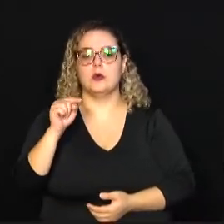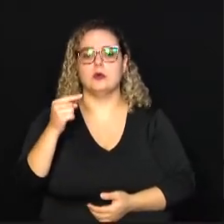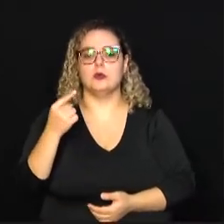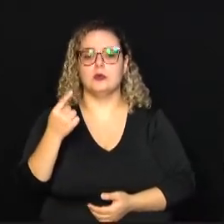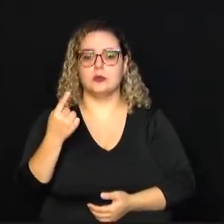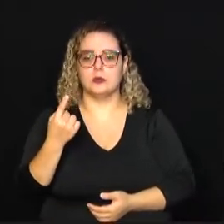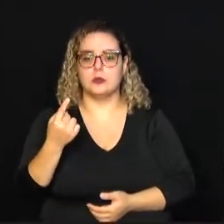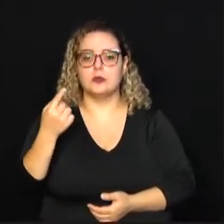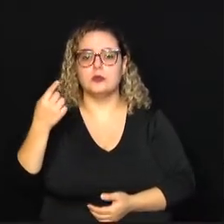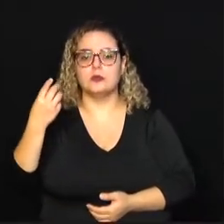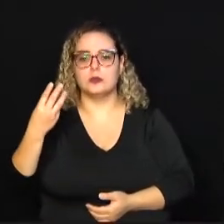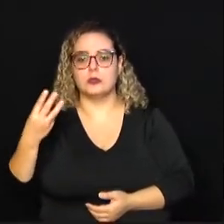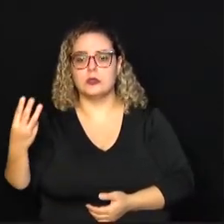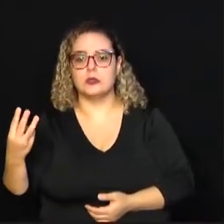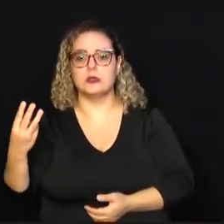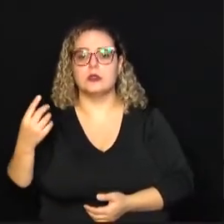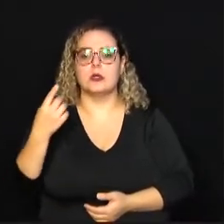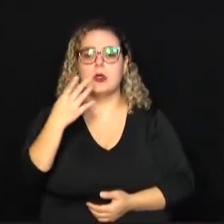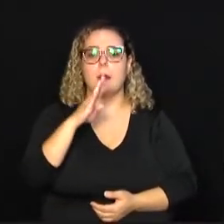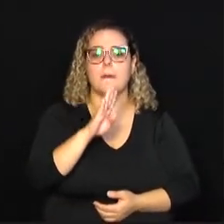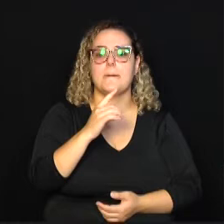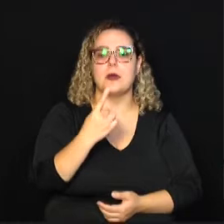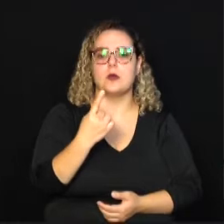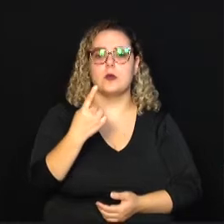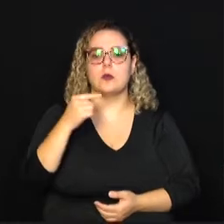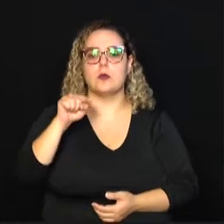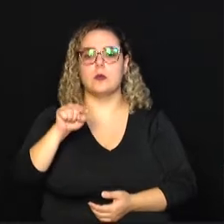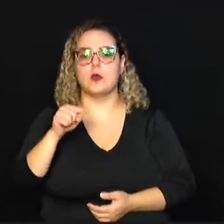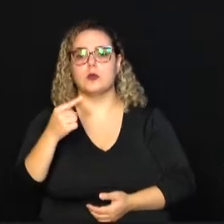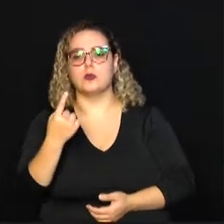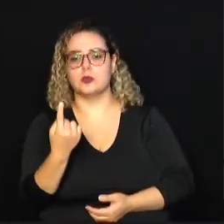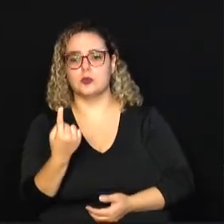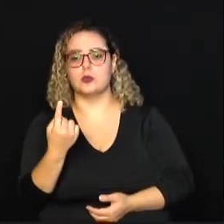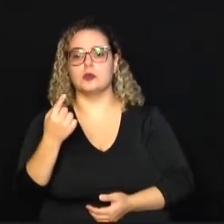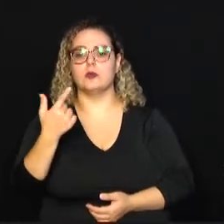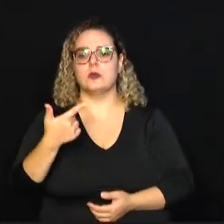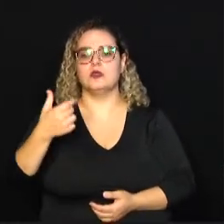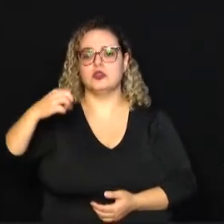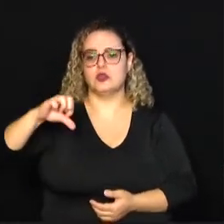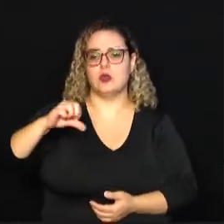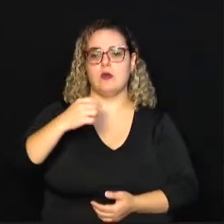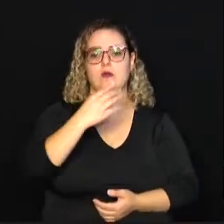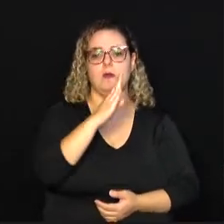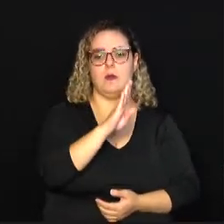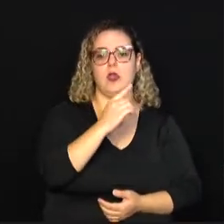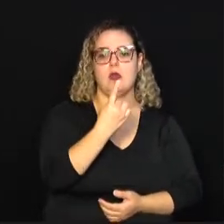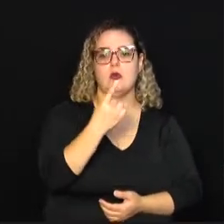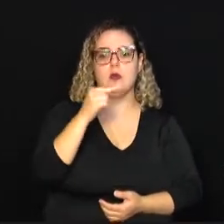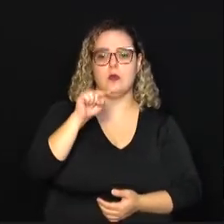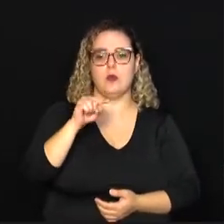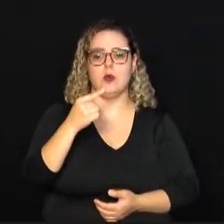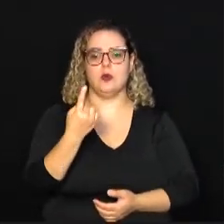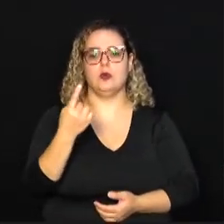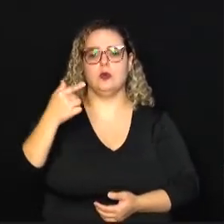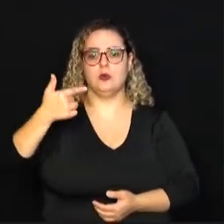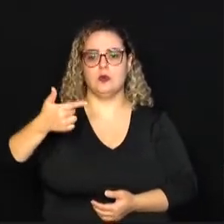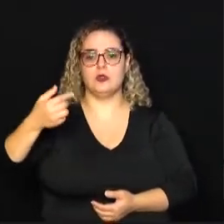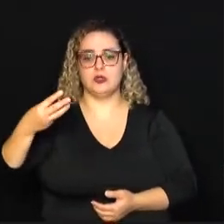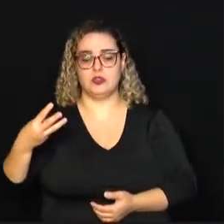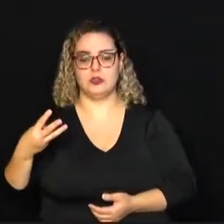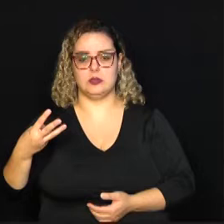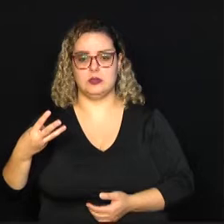a B1.1.28 como as duas principais variantes circulando, né, a B1.1.29 também, essas